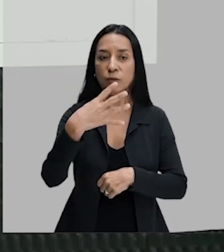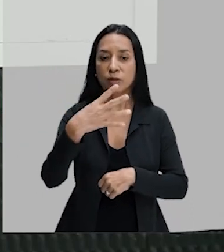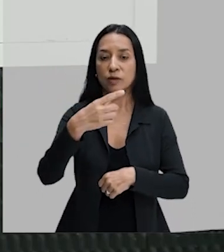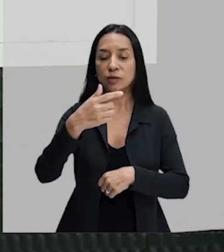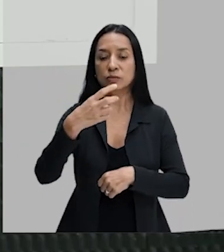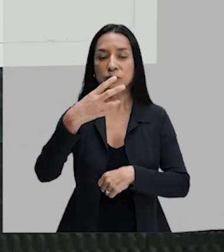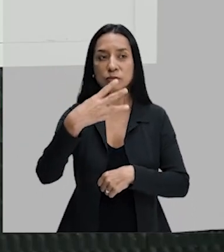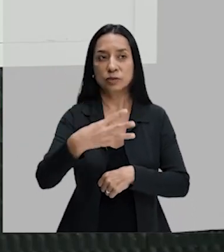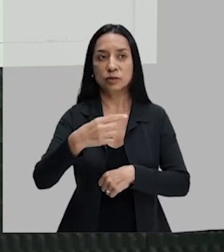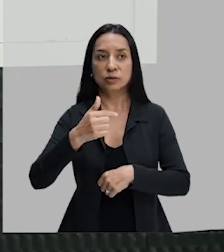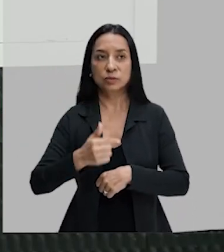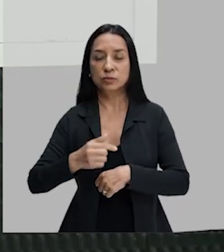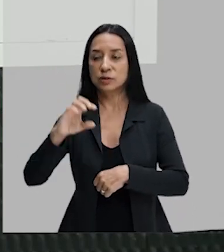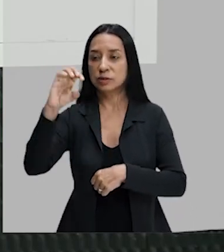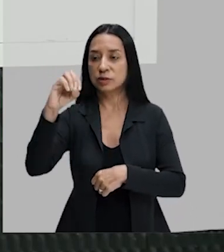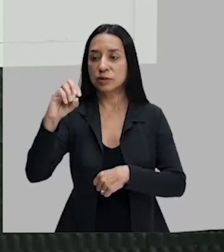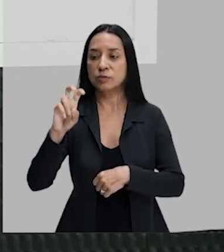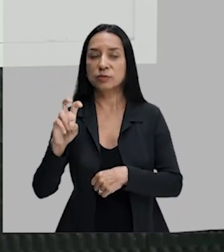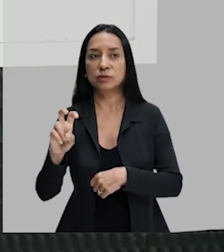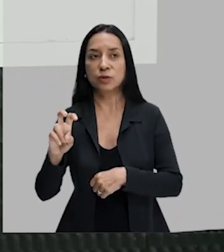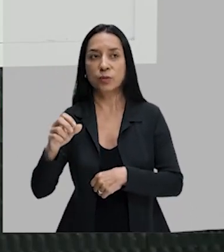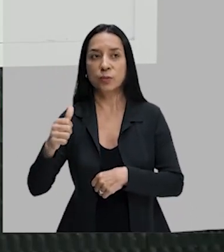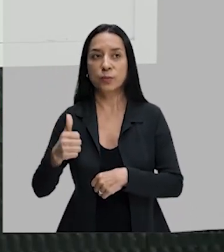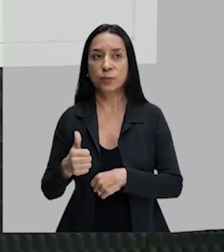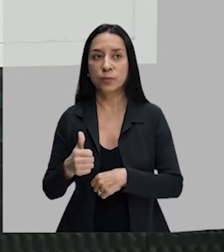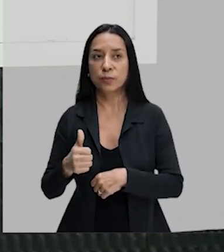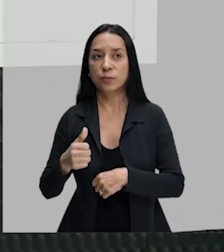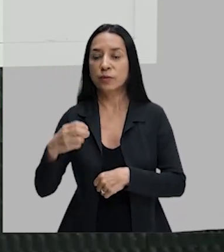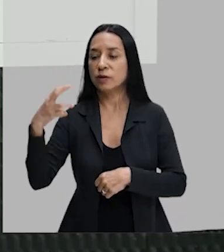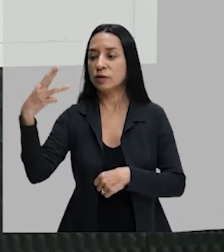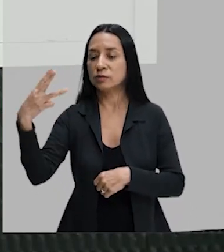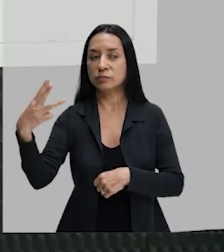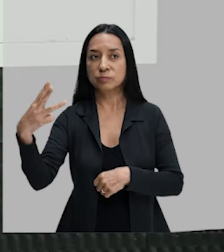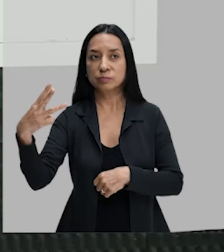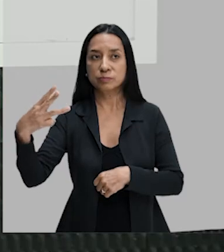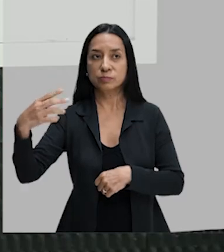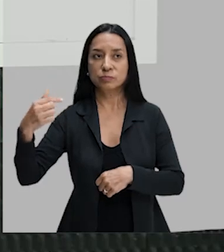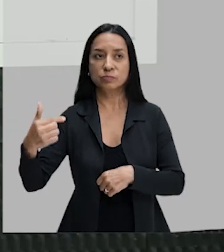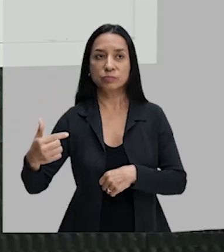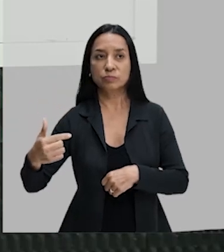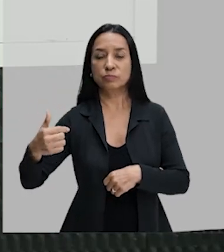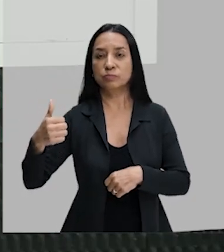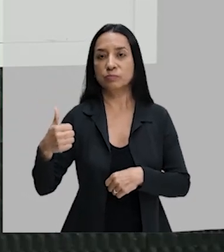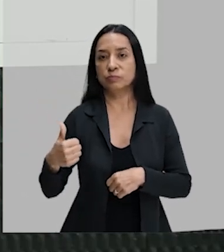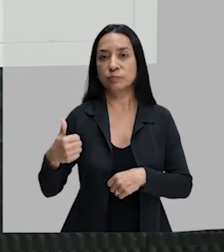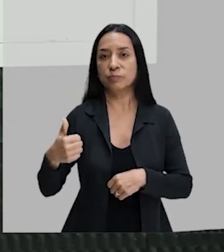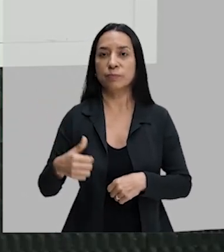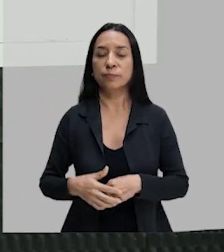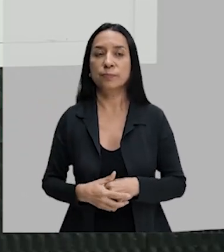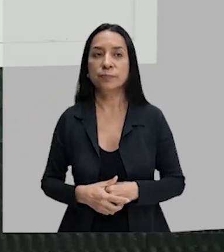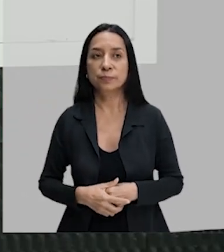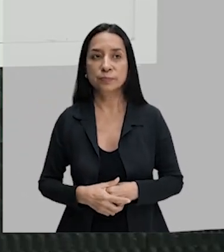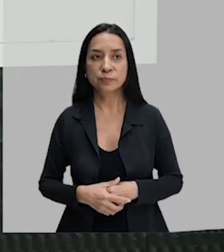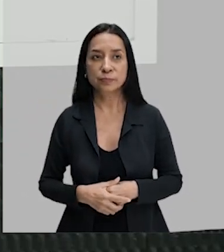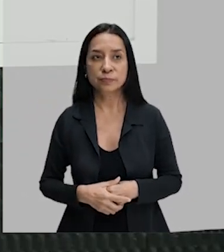0, 5 e 1, 3, 2 e 1.